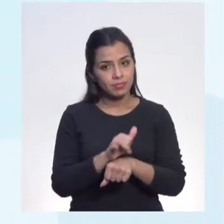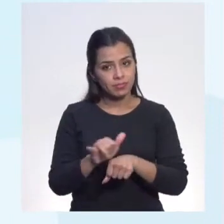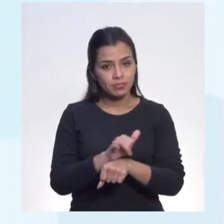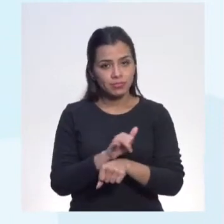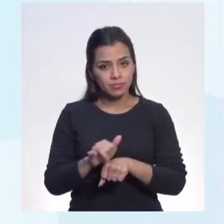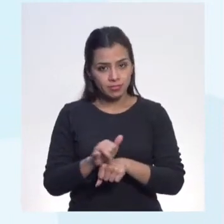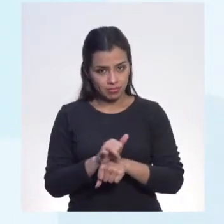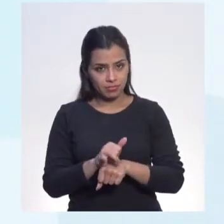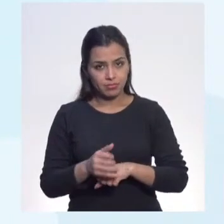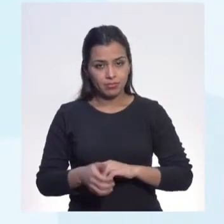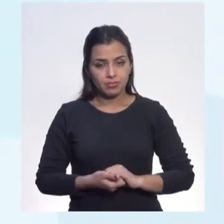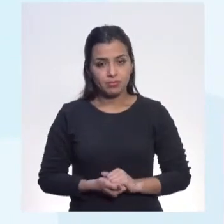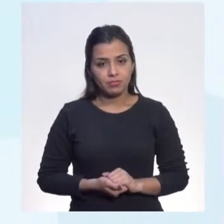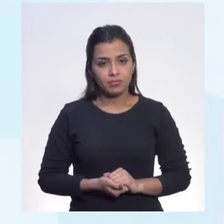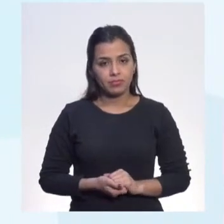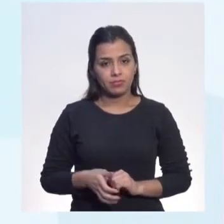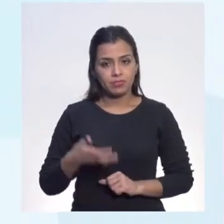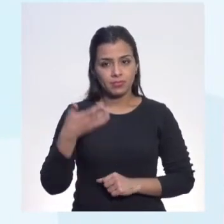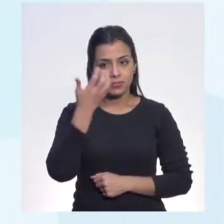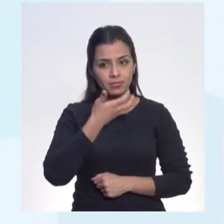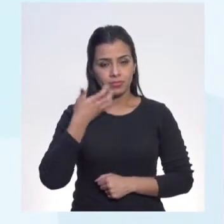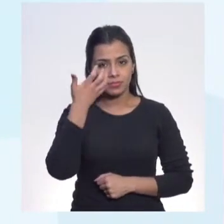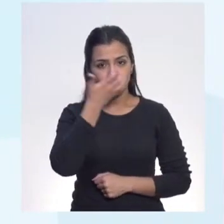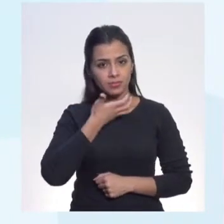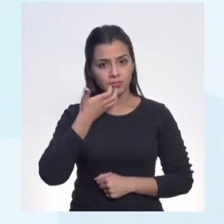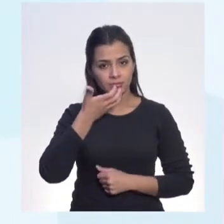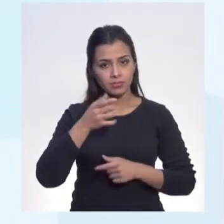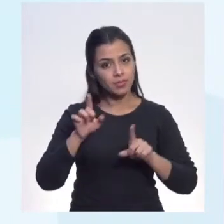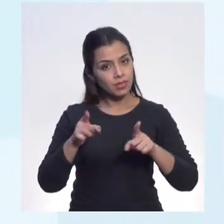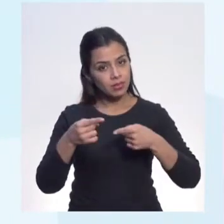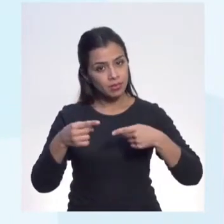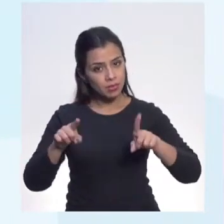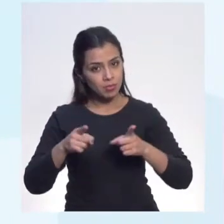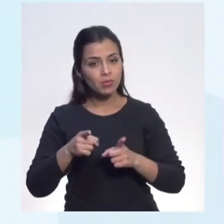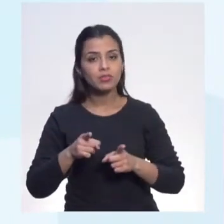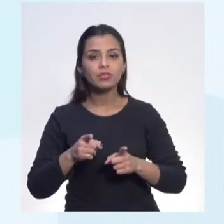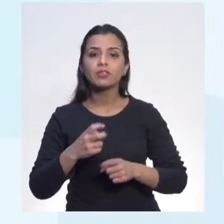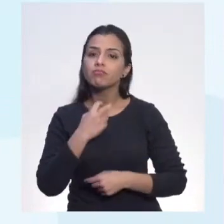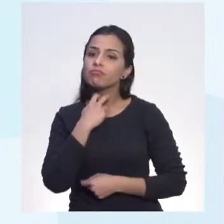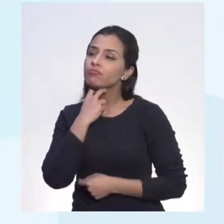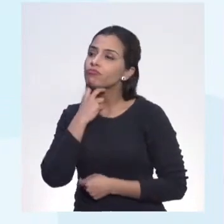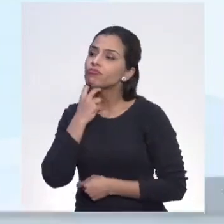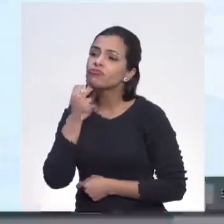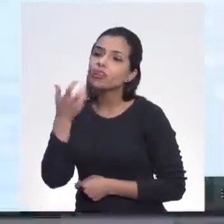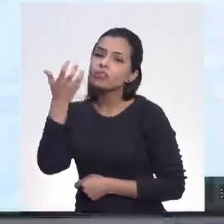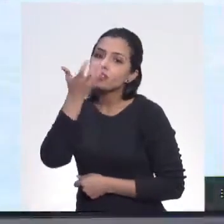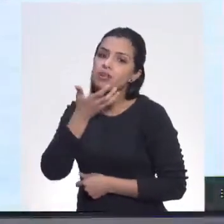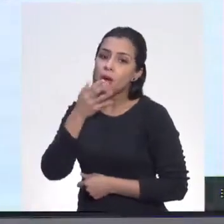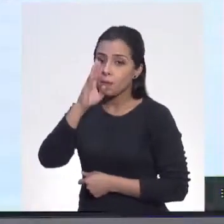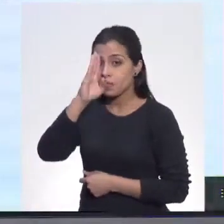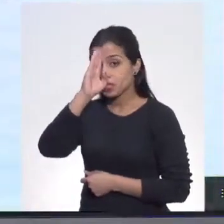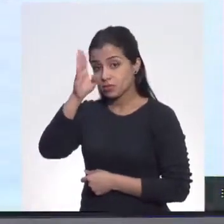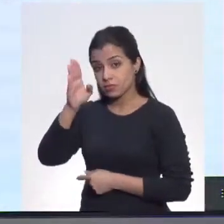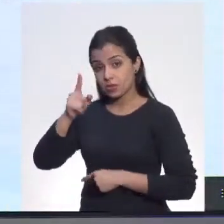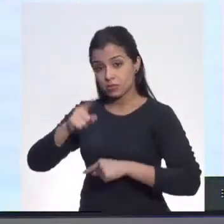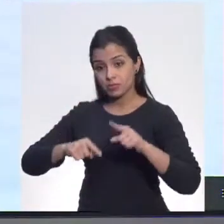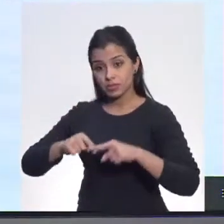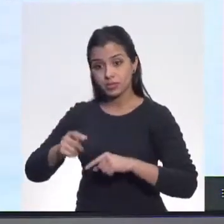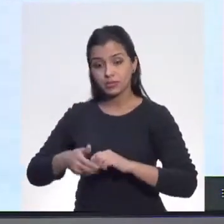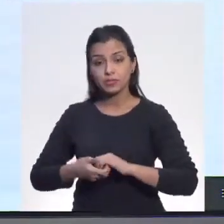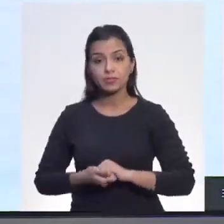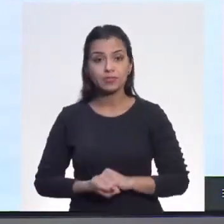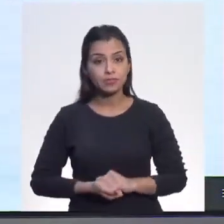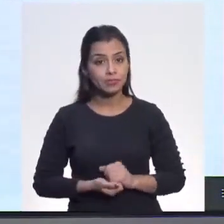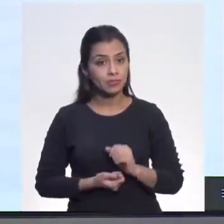instrumentos musicais. Cantores ou vocalistas, músicos que cantam, ou seja, que usam a voz, né, como seu principal instrumento. Ok? Por